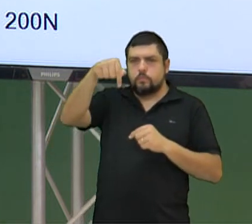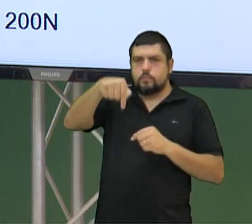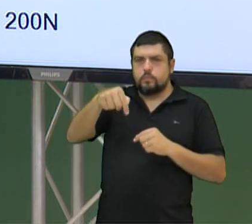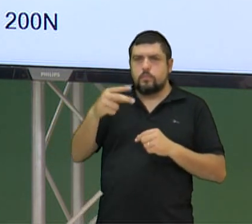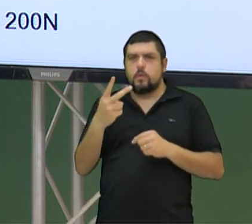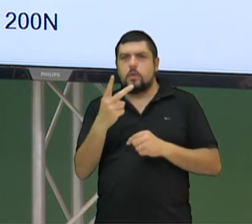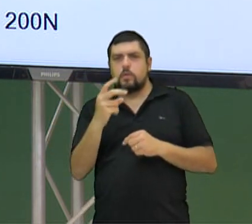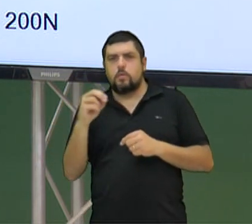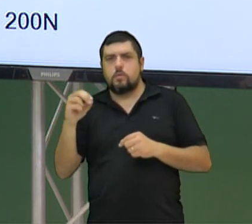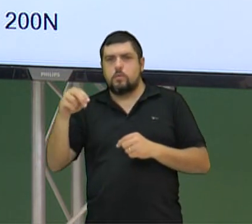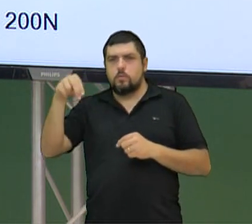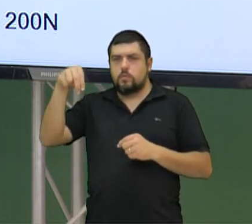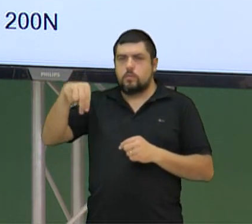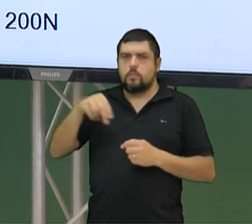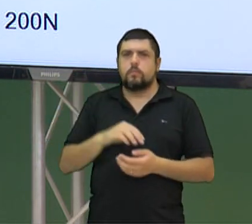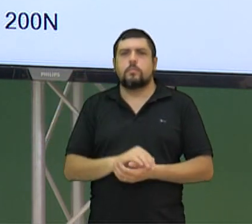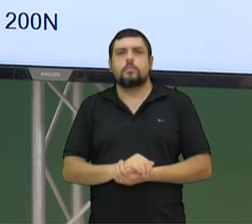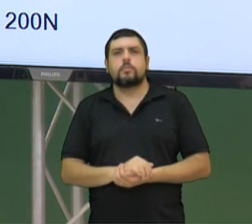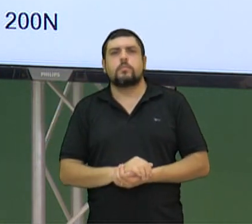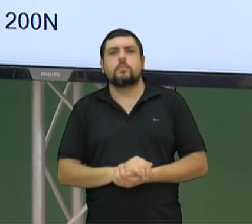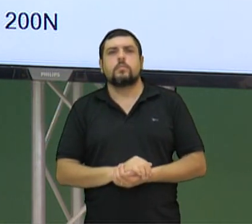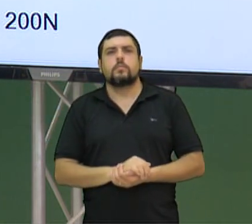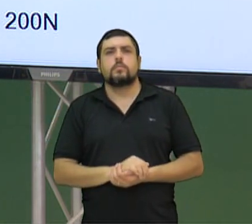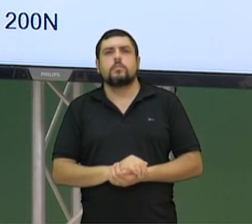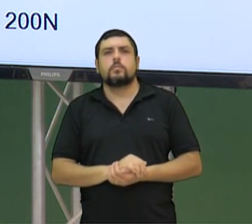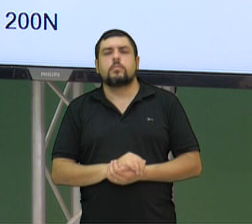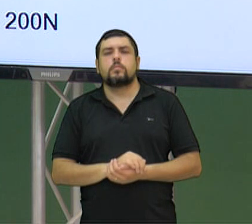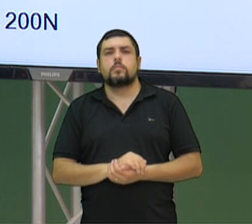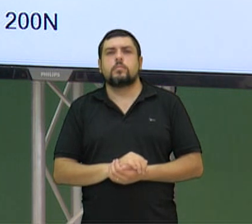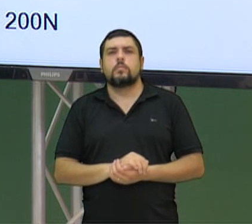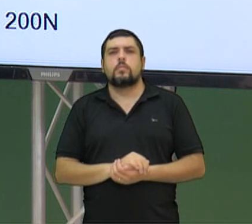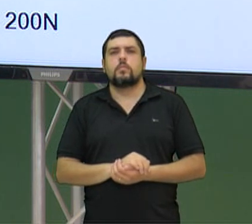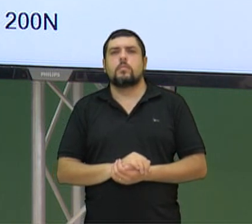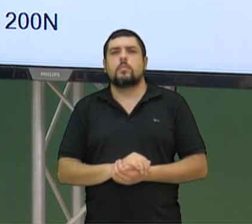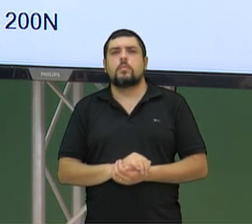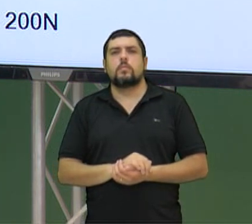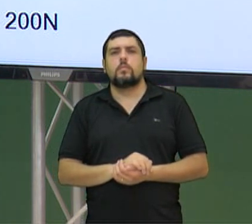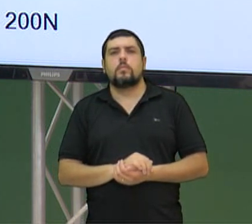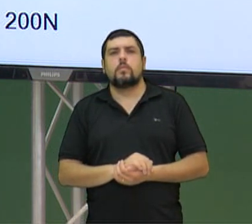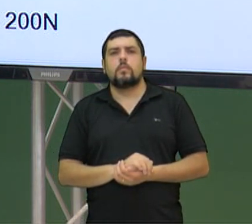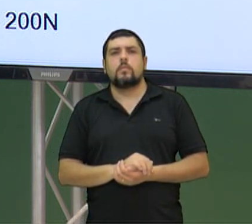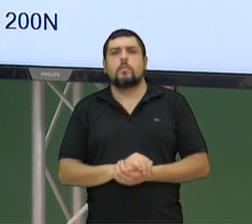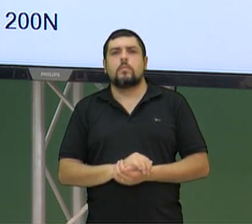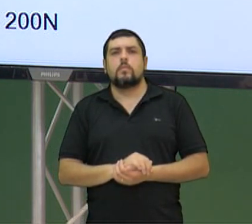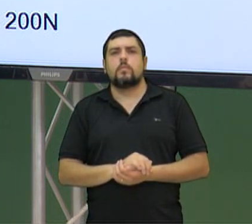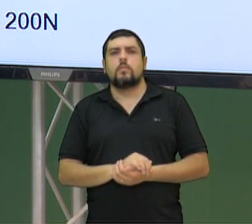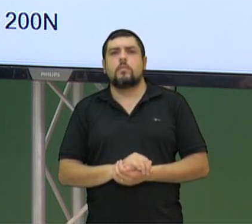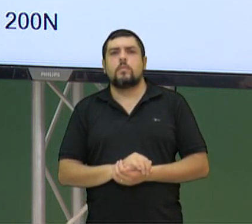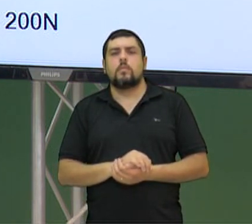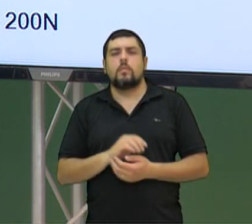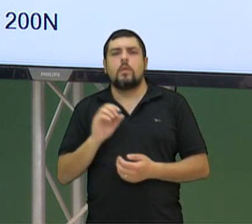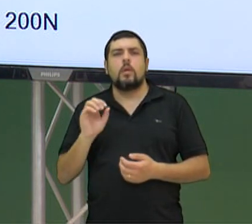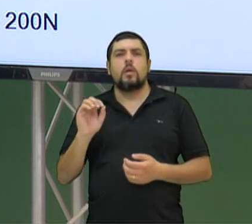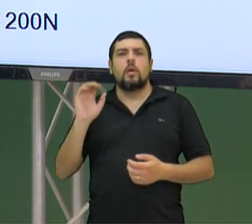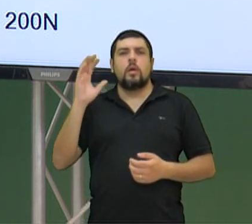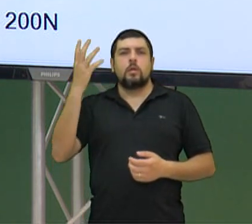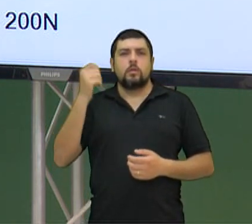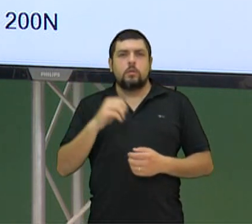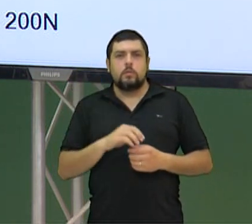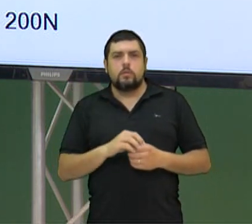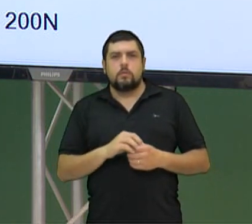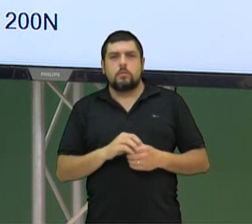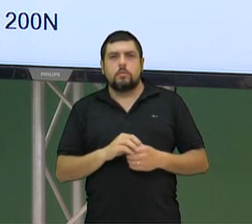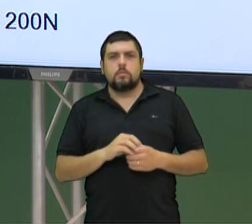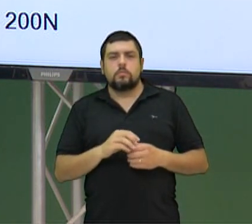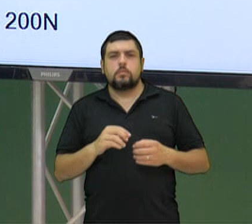aqui, 200. Ok, o que acontece aqui? Né? Essa corda, ela passa pela